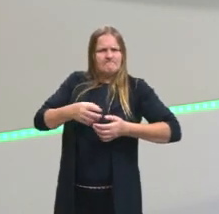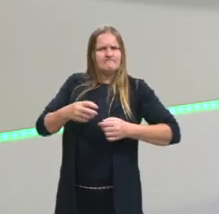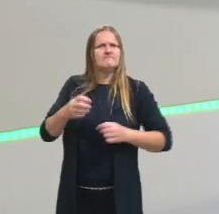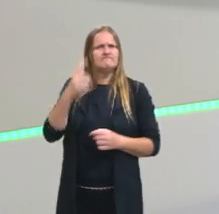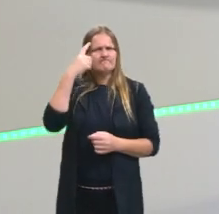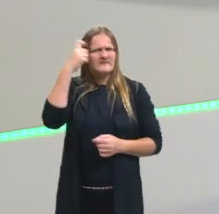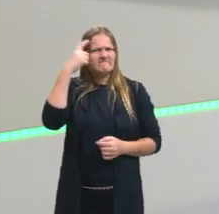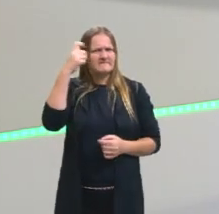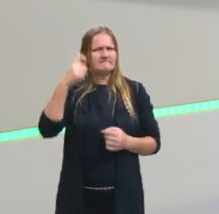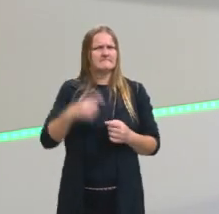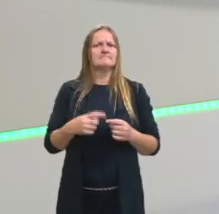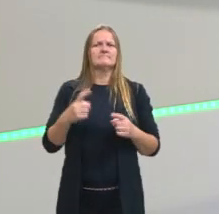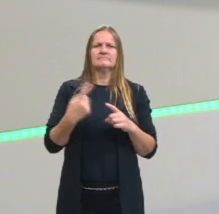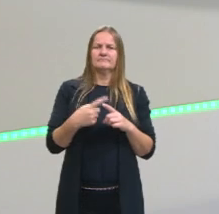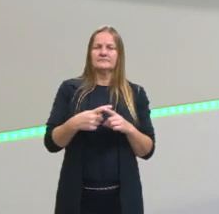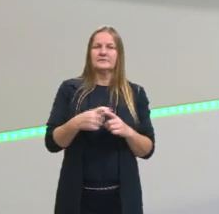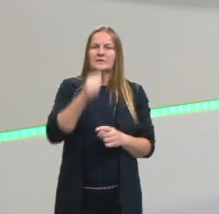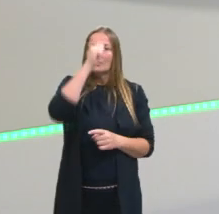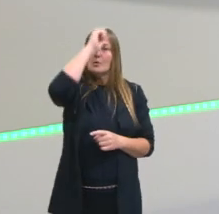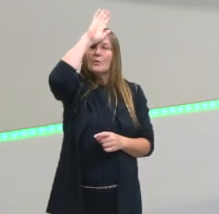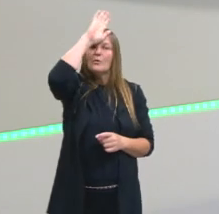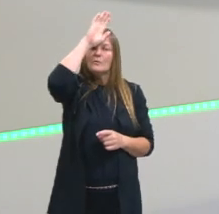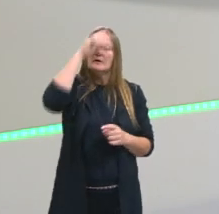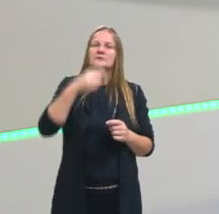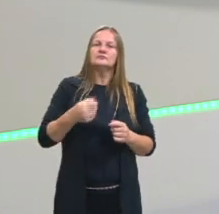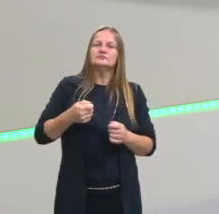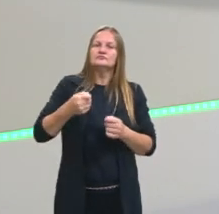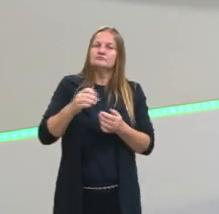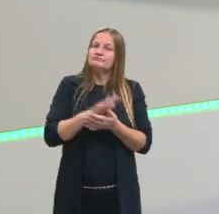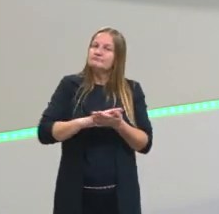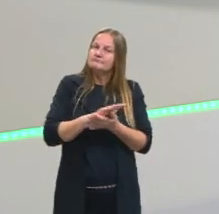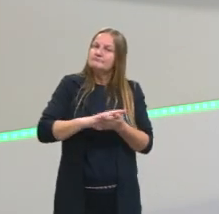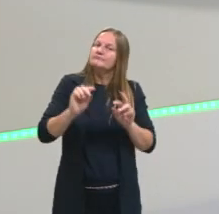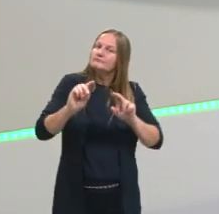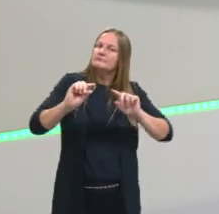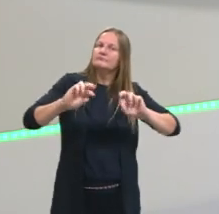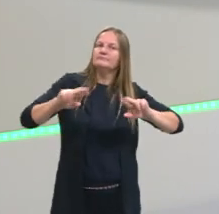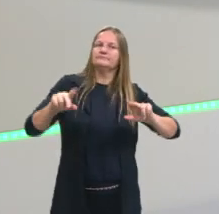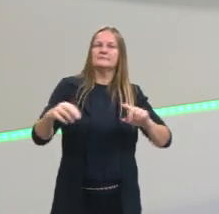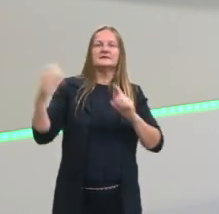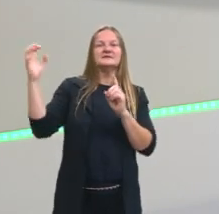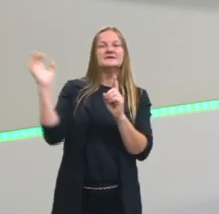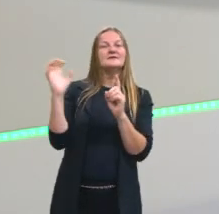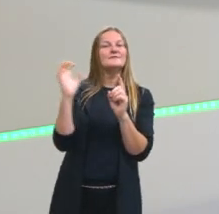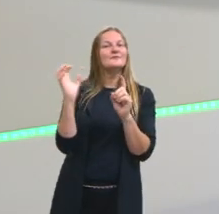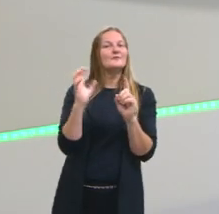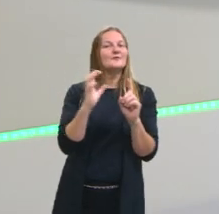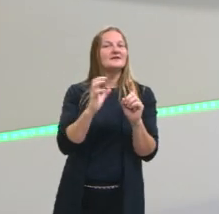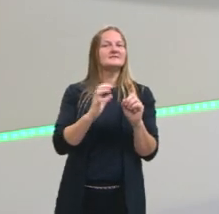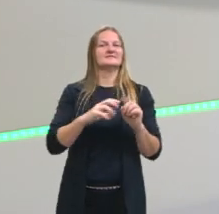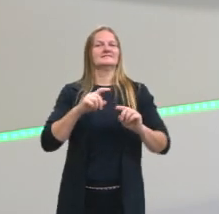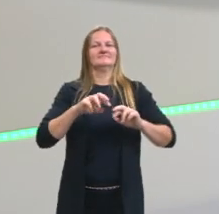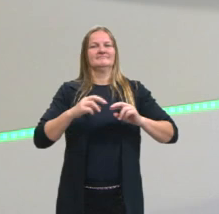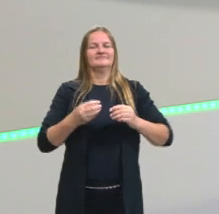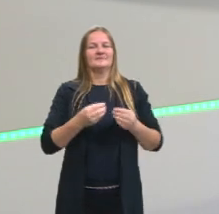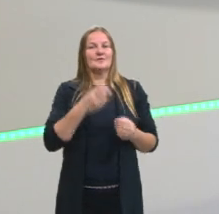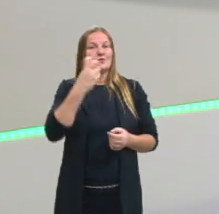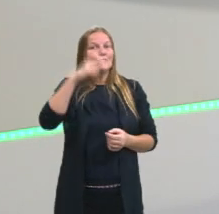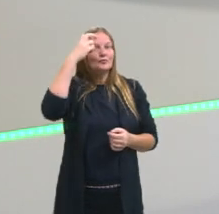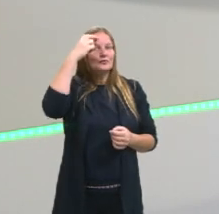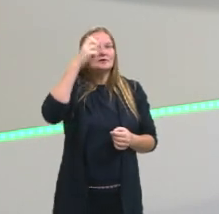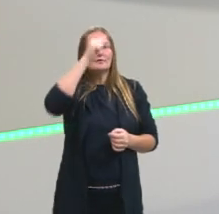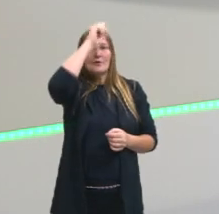um os romanos mesmo não um tom da sua cultura dessa forma eles influenciam se elevaram a sua cultura